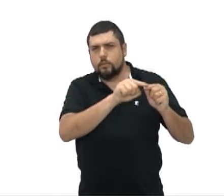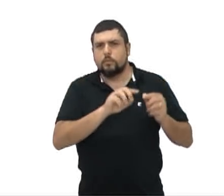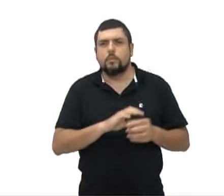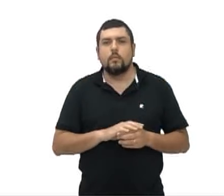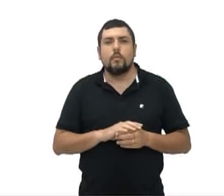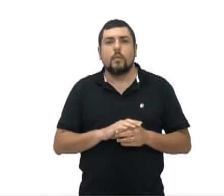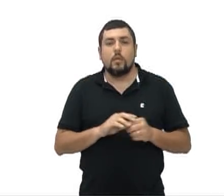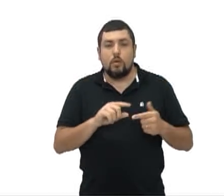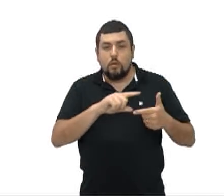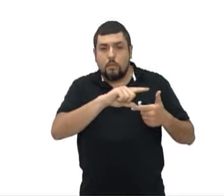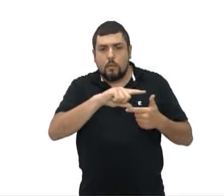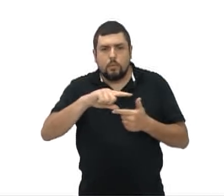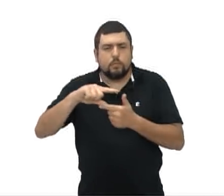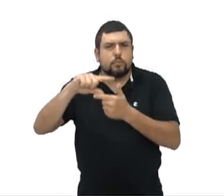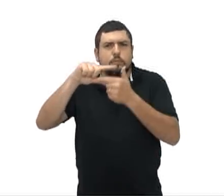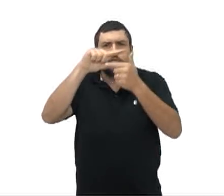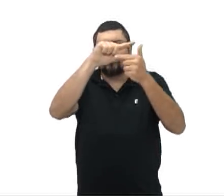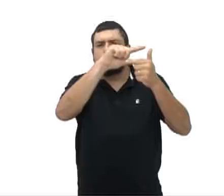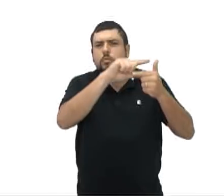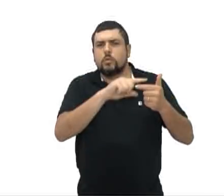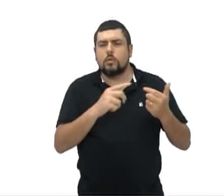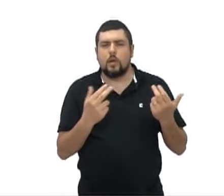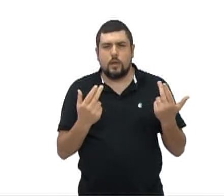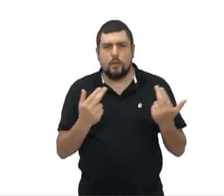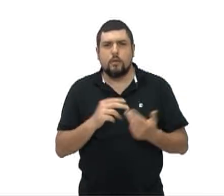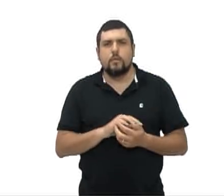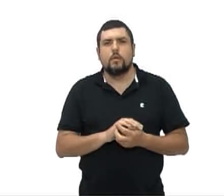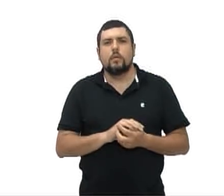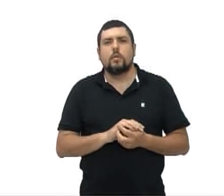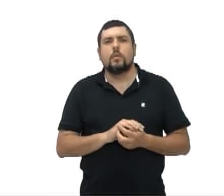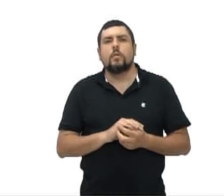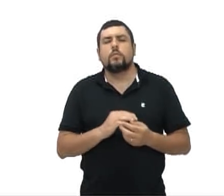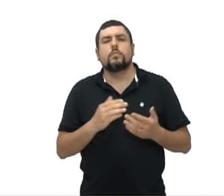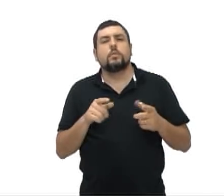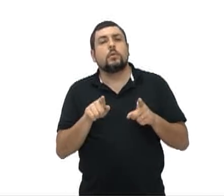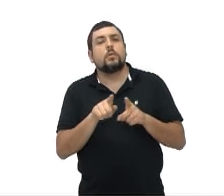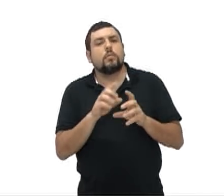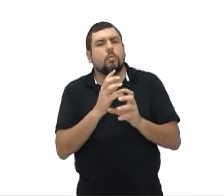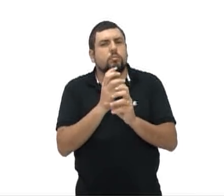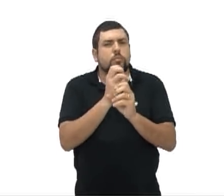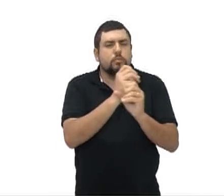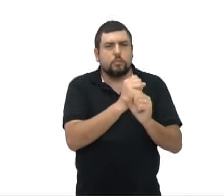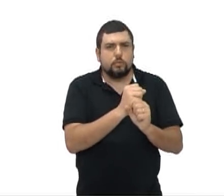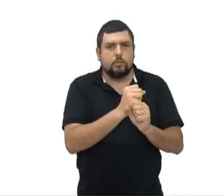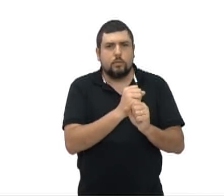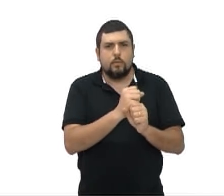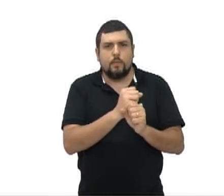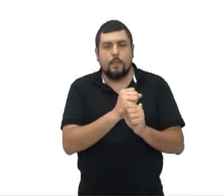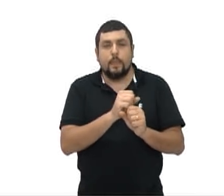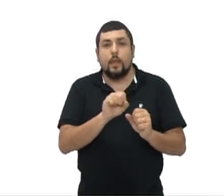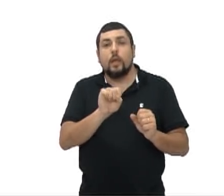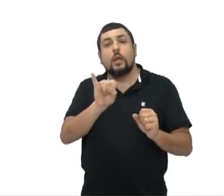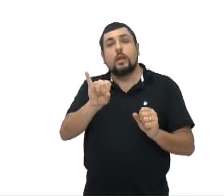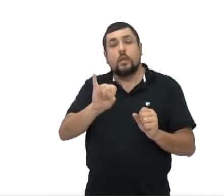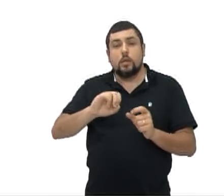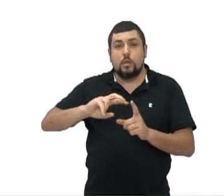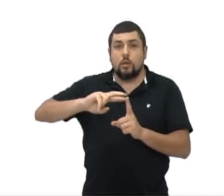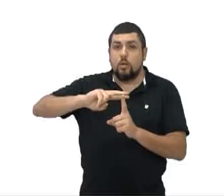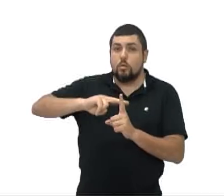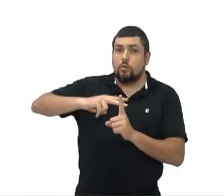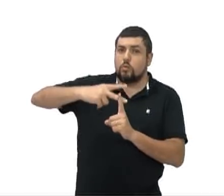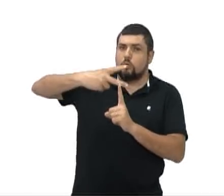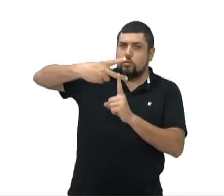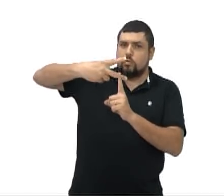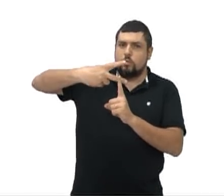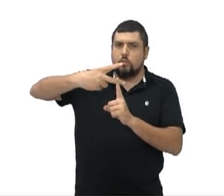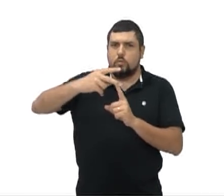mesmo tamanho e o lado de cada um deles corresponde à unidade de medida de comprimento. Duplicando-se as medidas dos lados